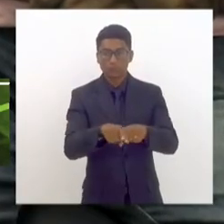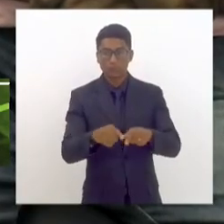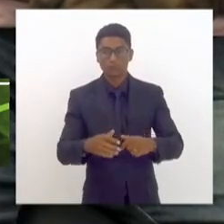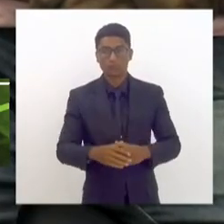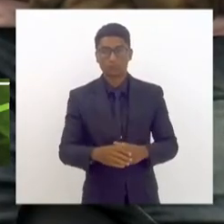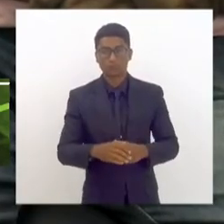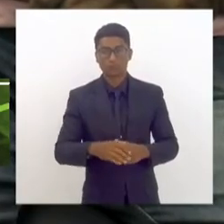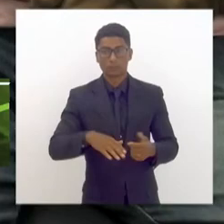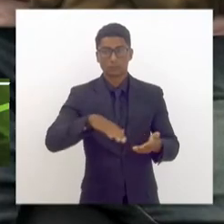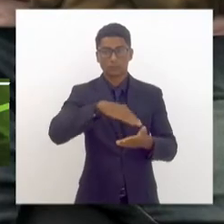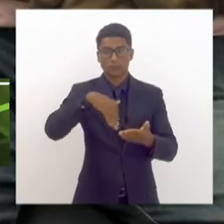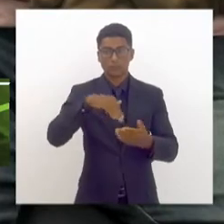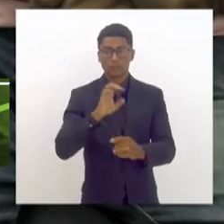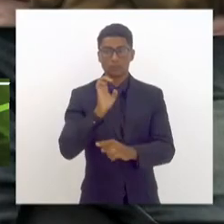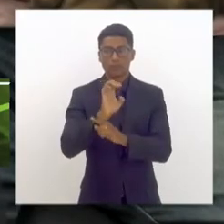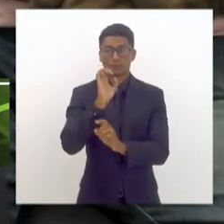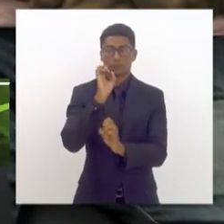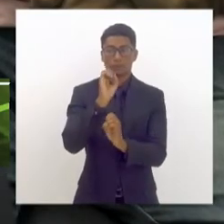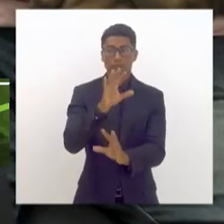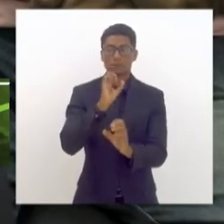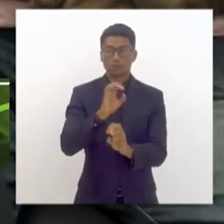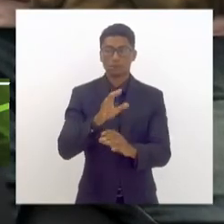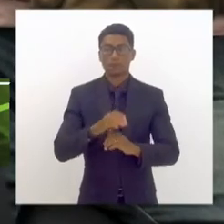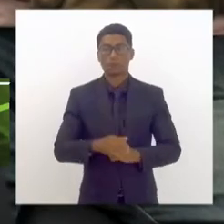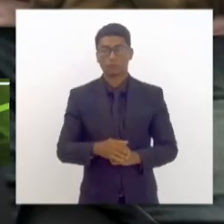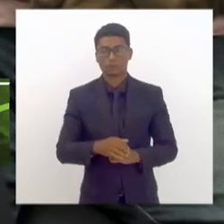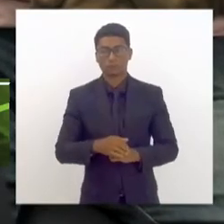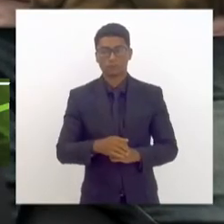pela Secretaria Estadual de Educação, nós, como